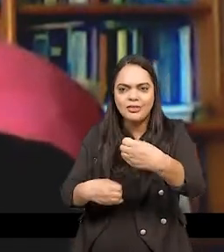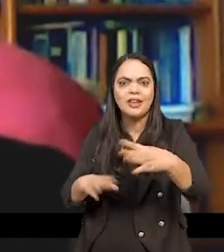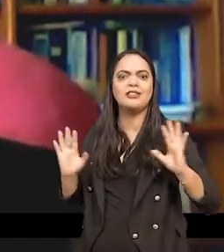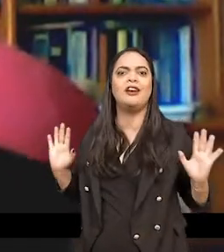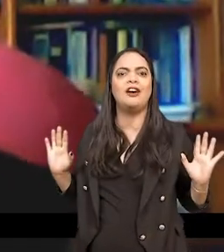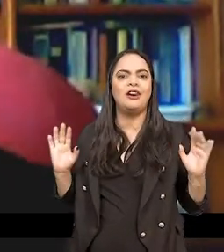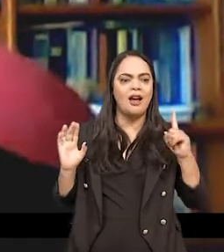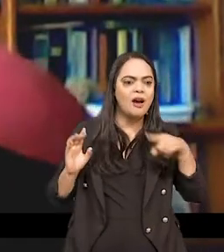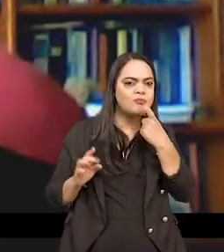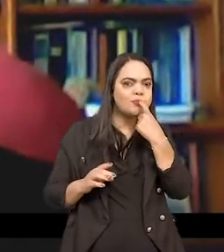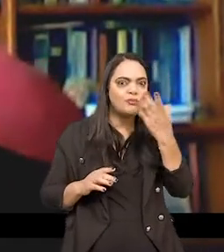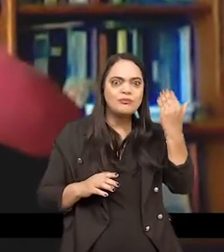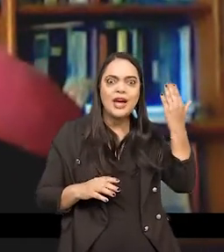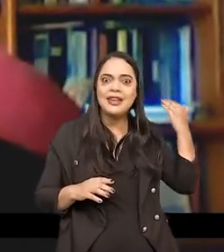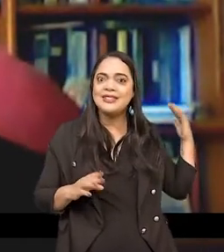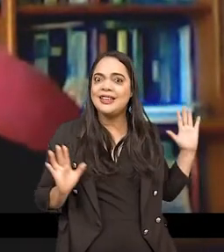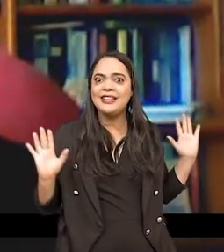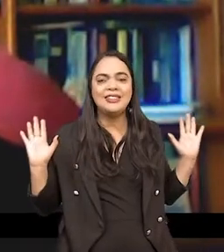recente